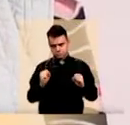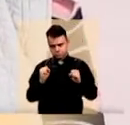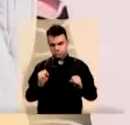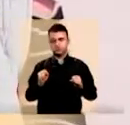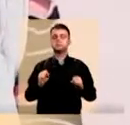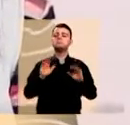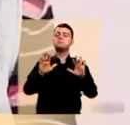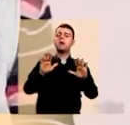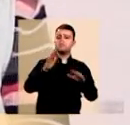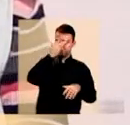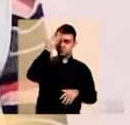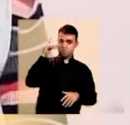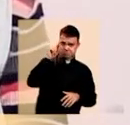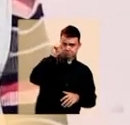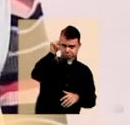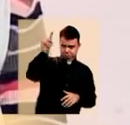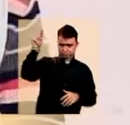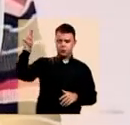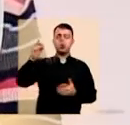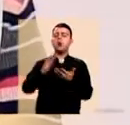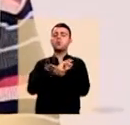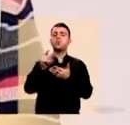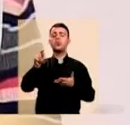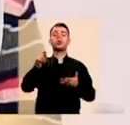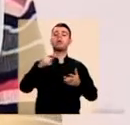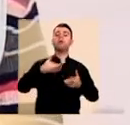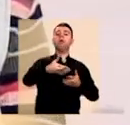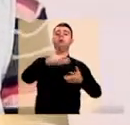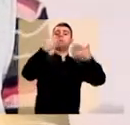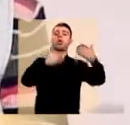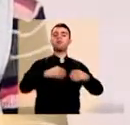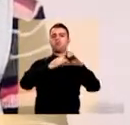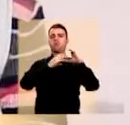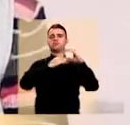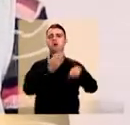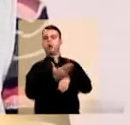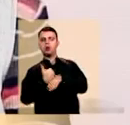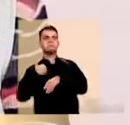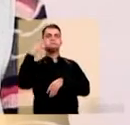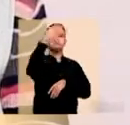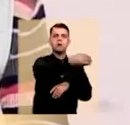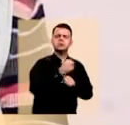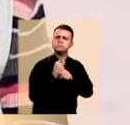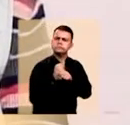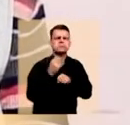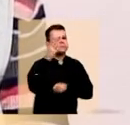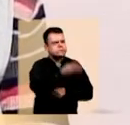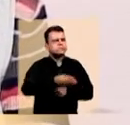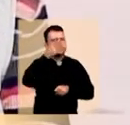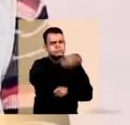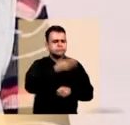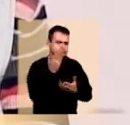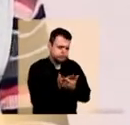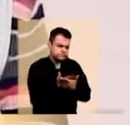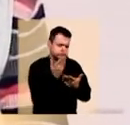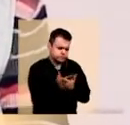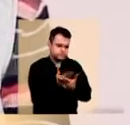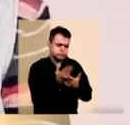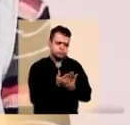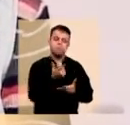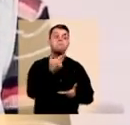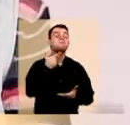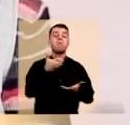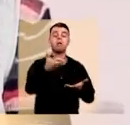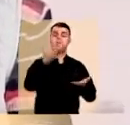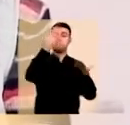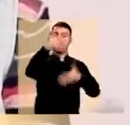Mas tem um público que eles vão para estudar, para prestar concurso. Então, eles ficam até anos lá estudando, porque eles